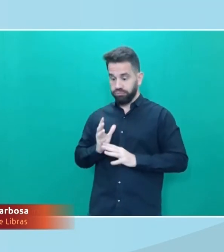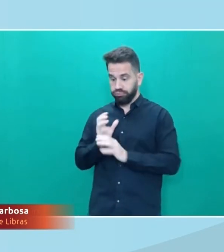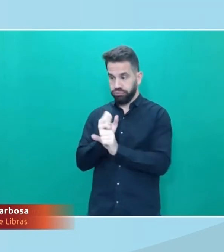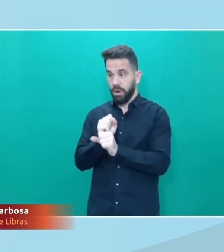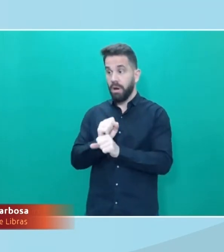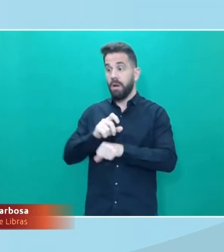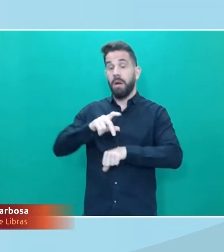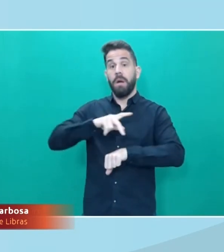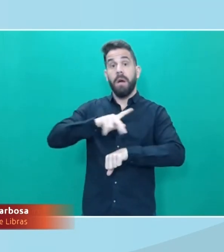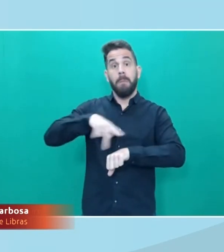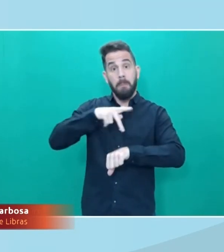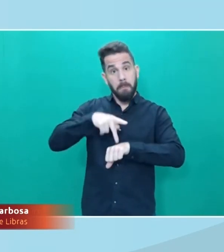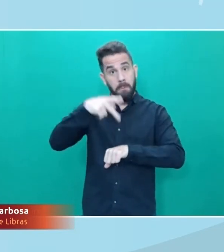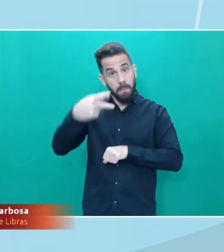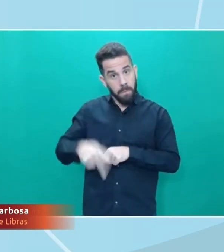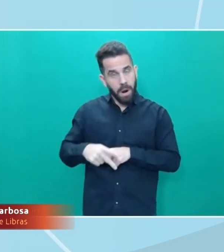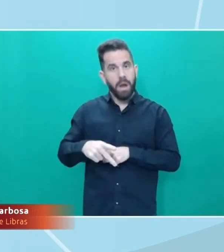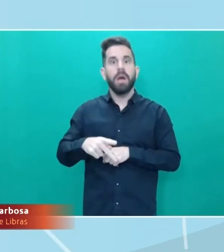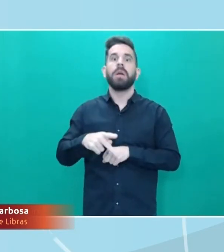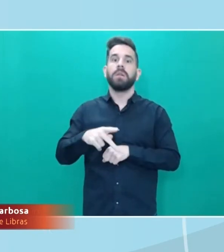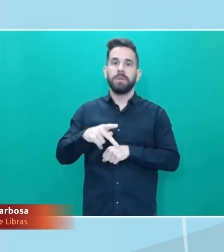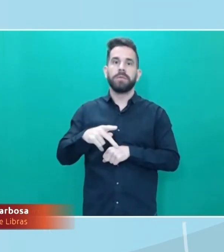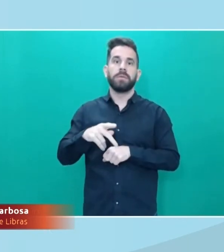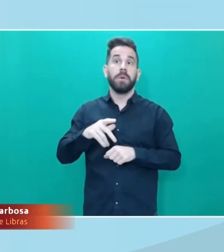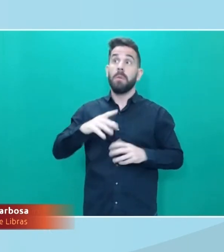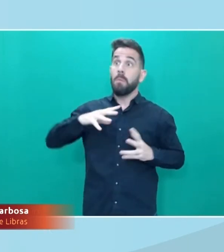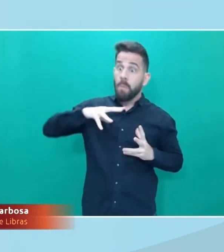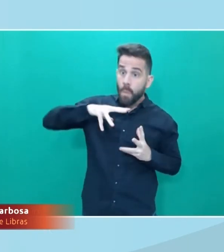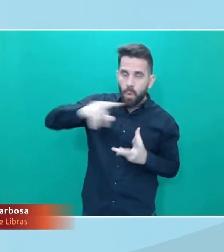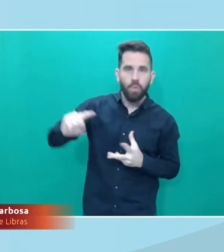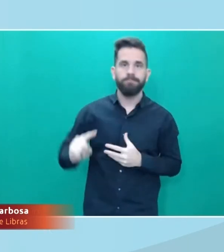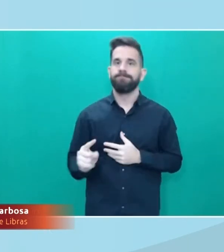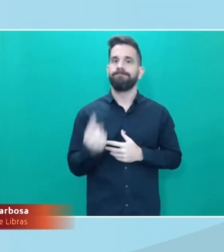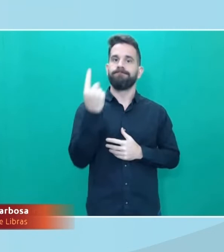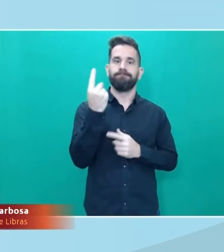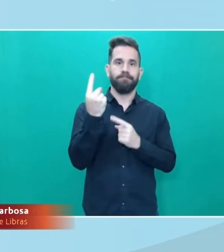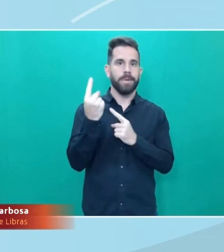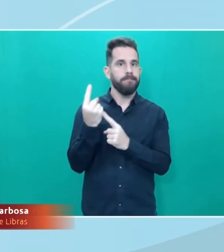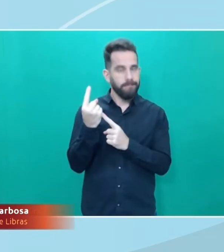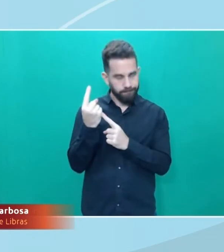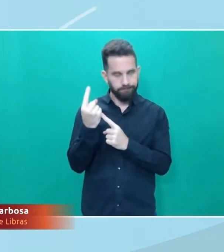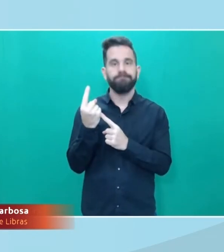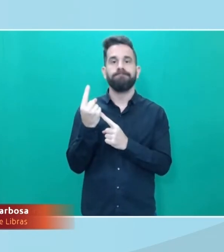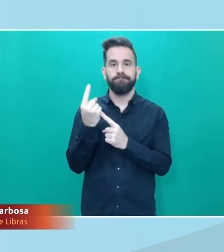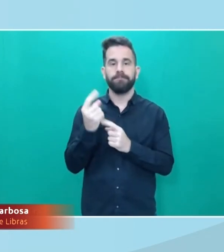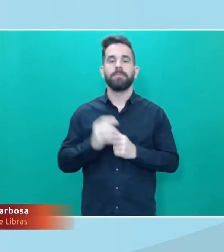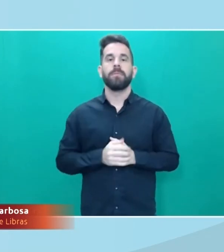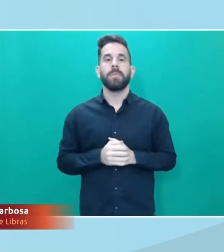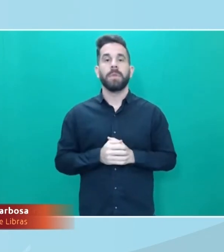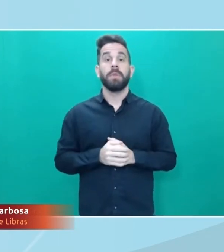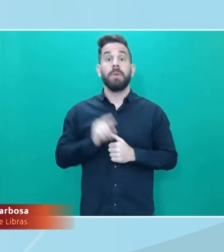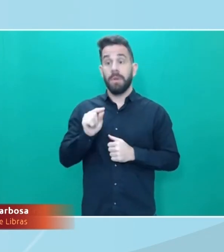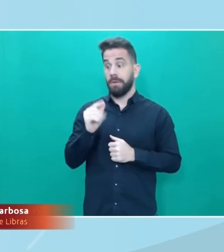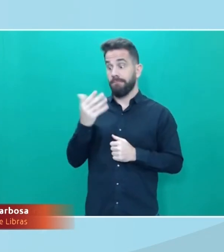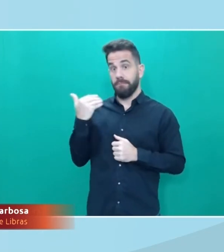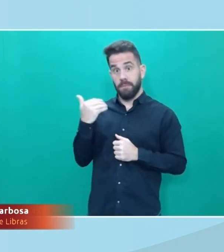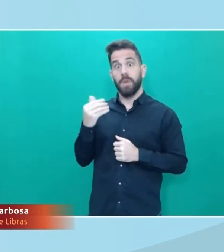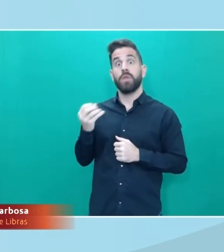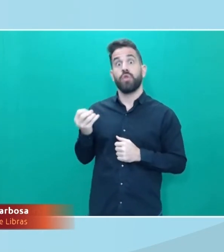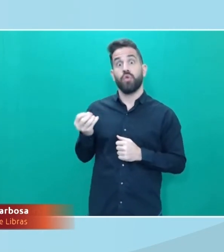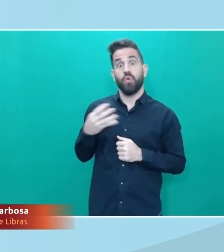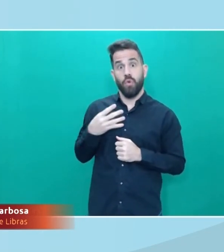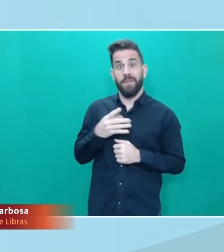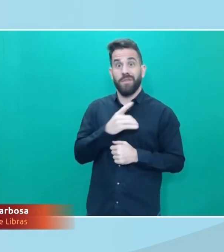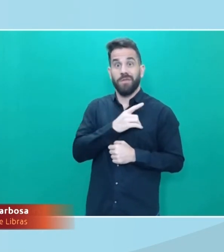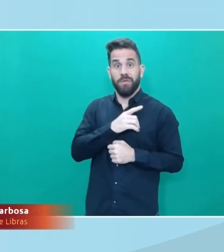de pessoas por essa doença em todo o mundo. A vítima mais recente, na cidade de Divinópolis, é uma pessoa